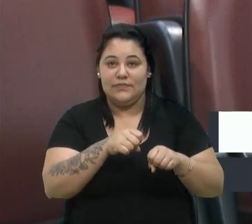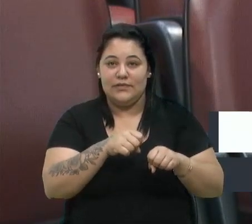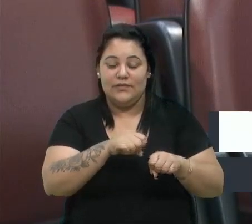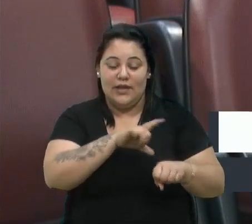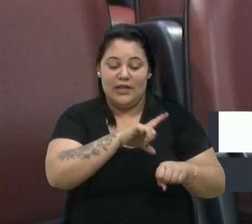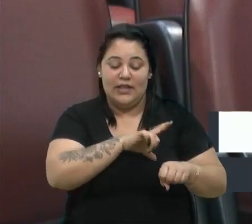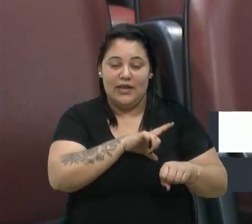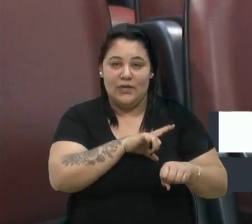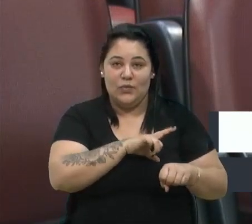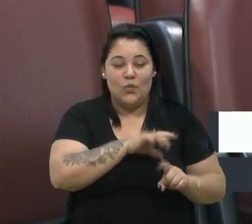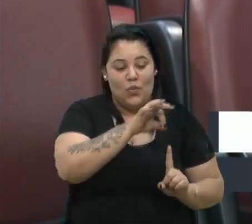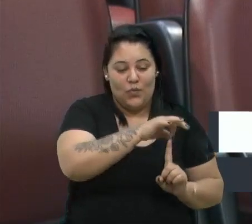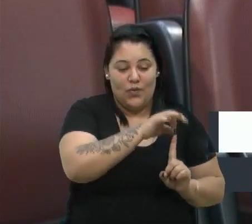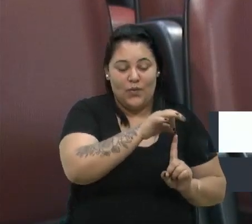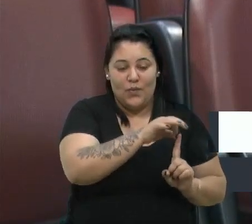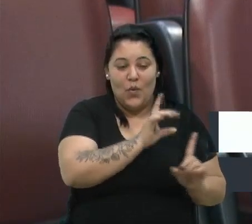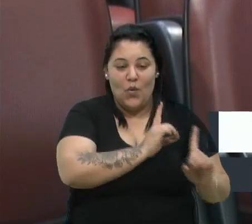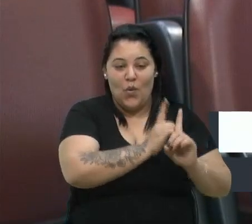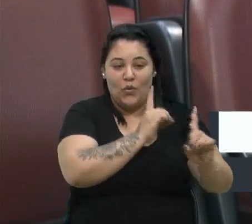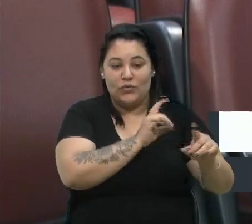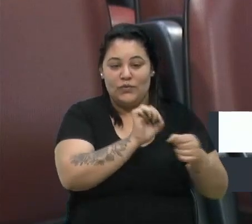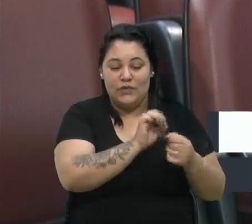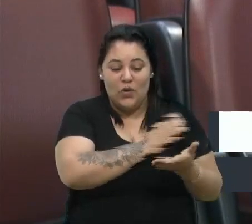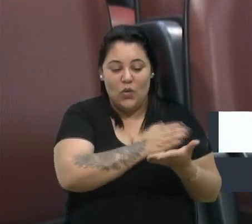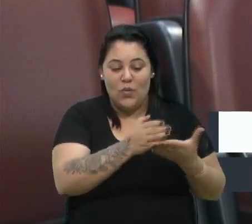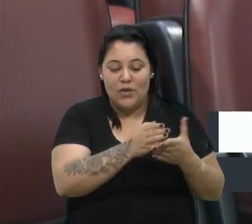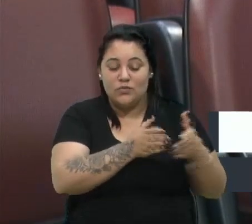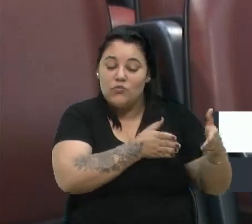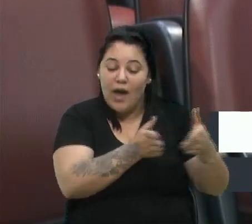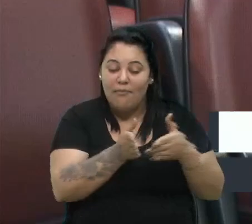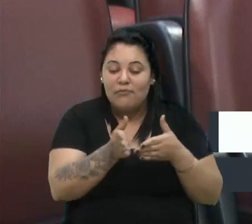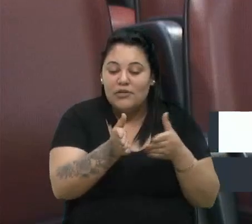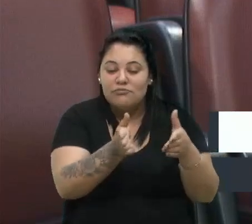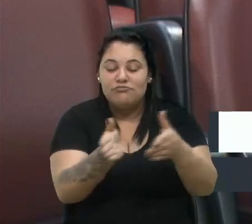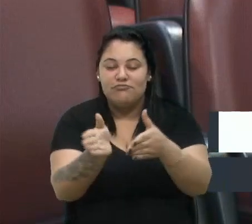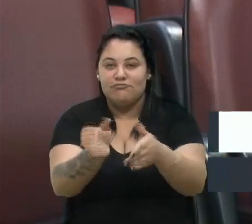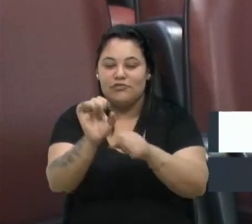para fazer um trajeto